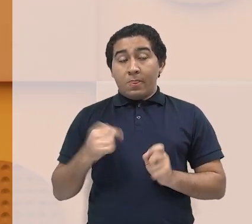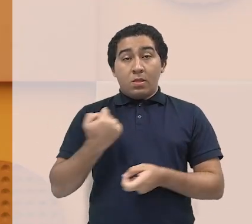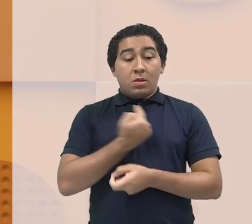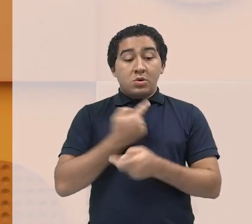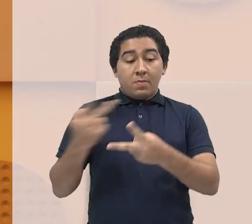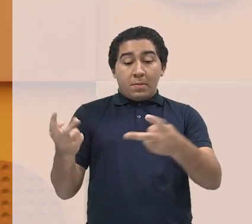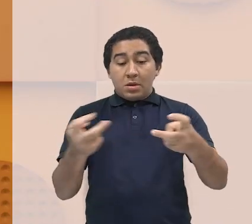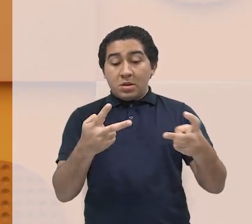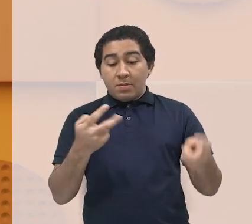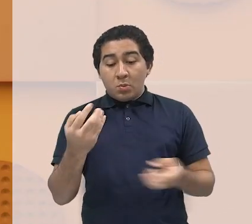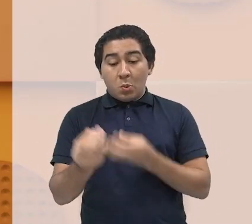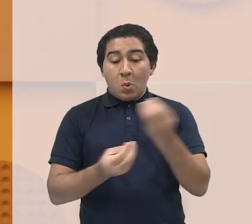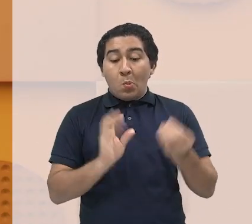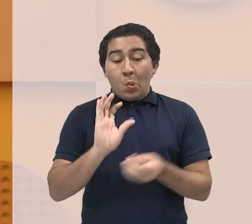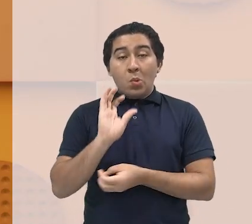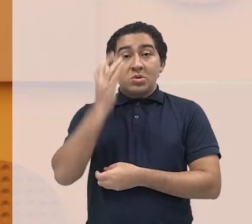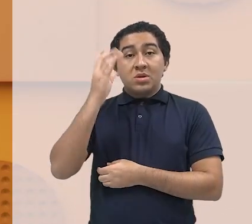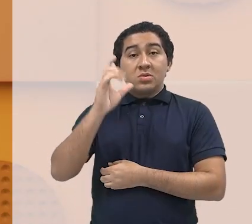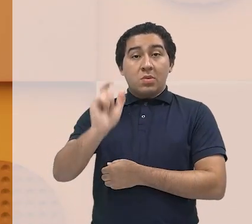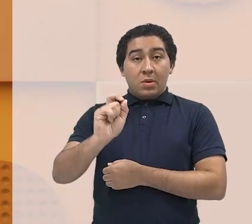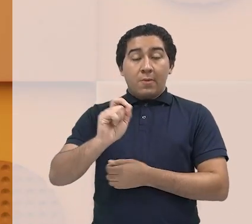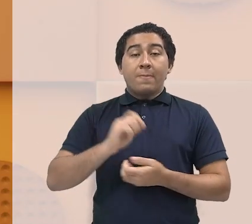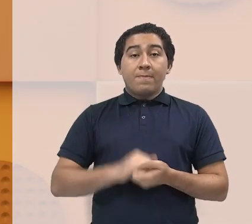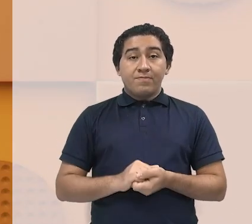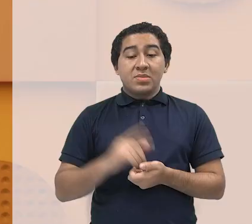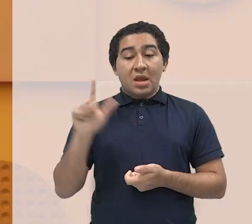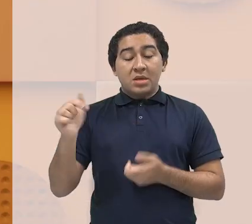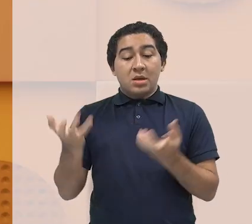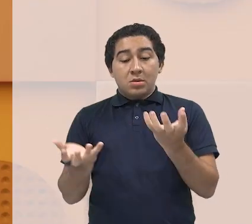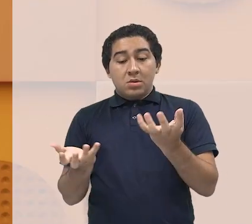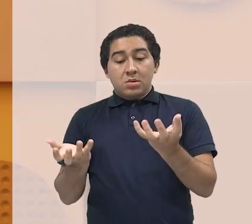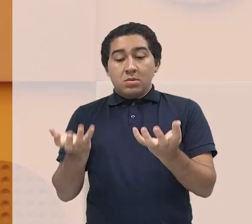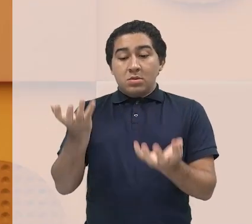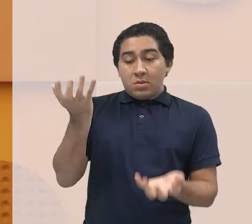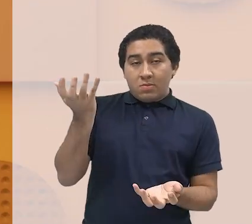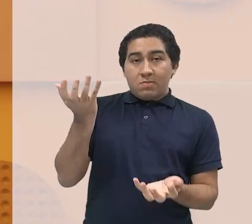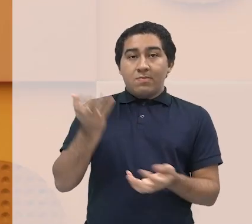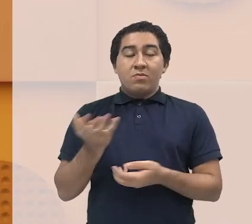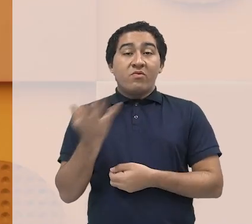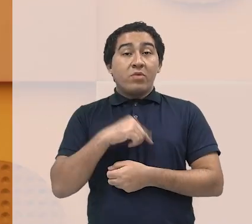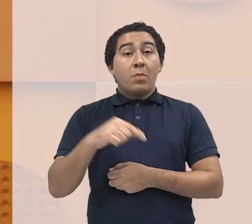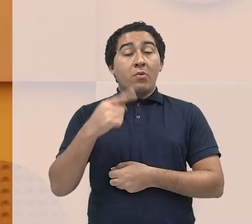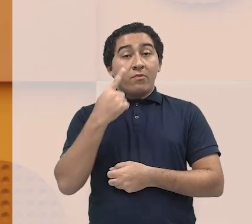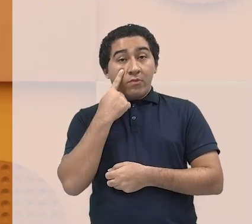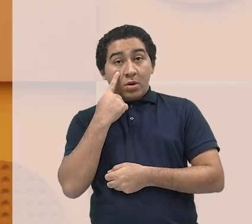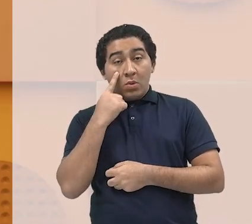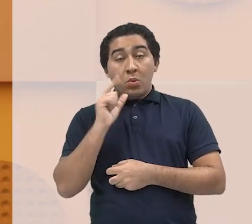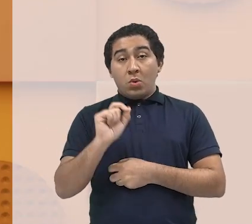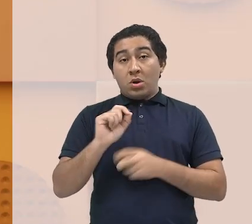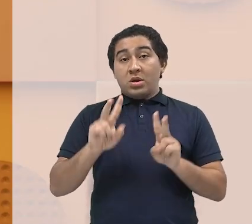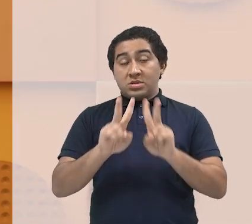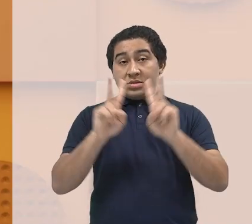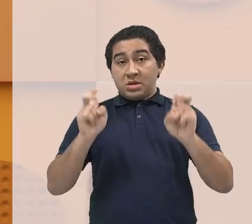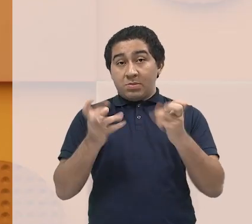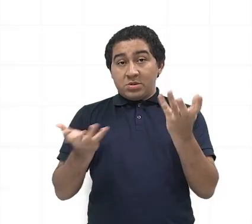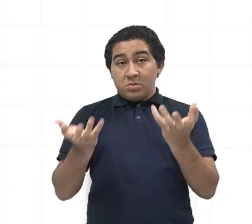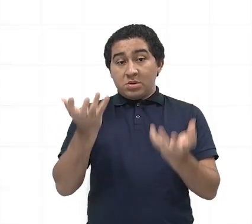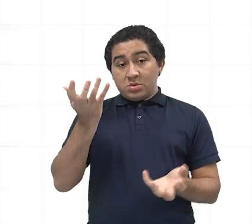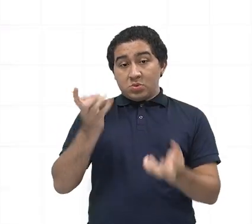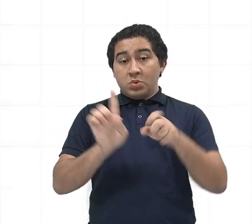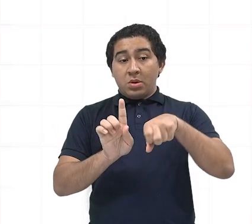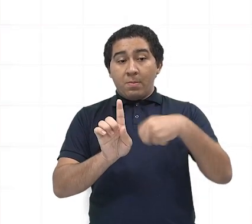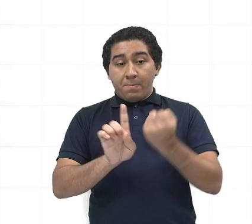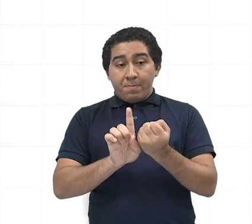gente vê o processo de aumento dessas desigualdades sociais. Então vamos lá ver um pouco sobre essas questões das desigualdades